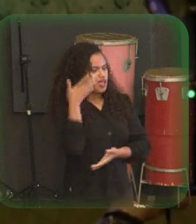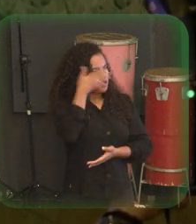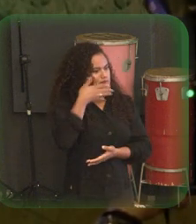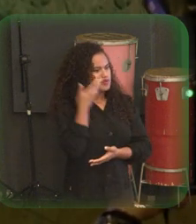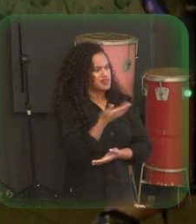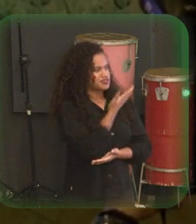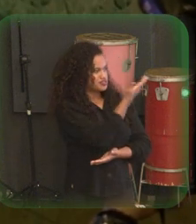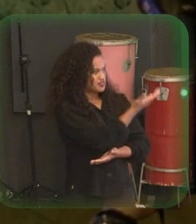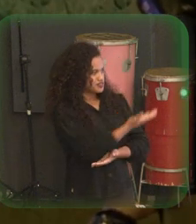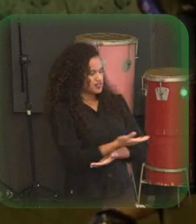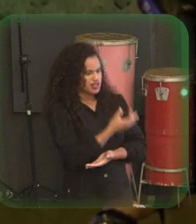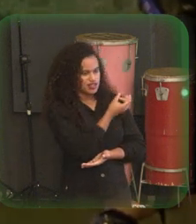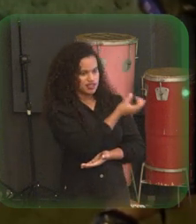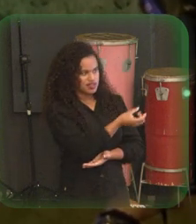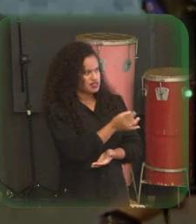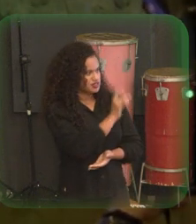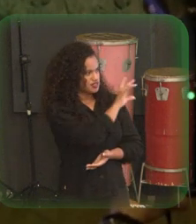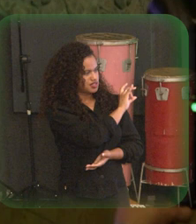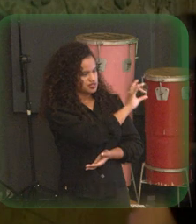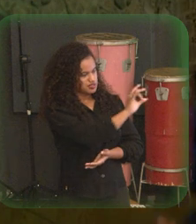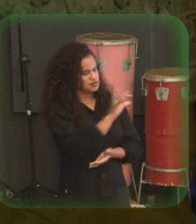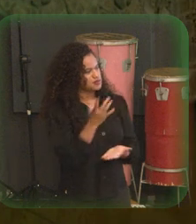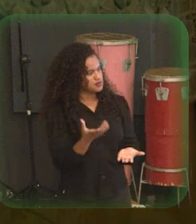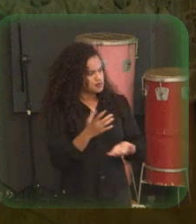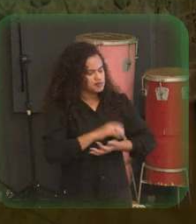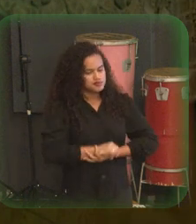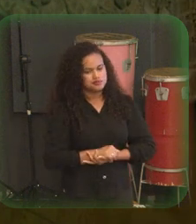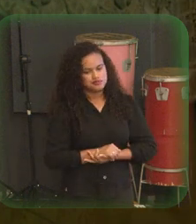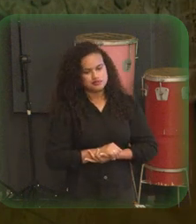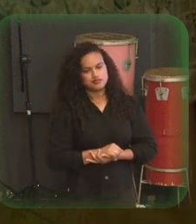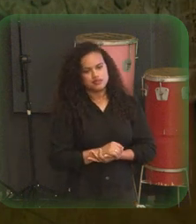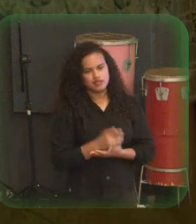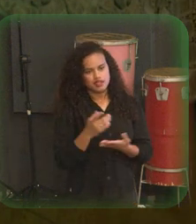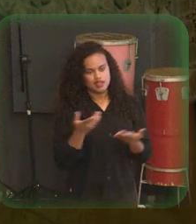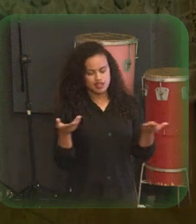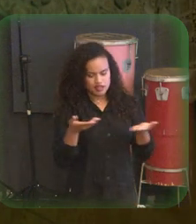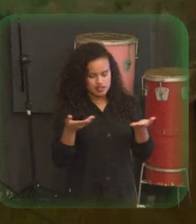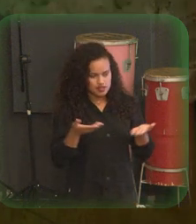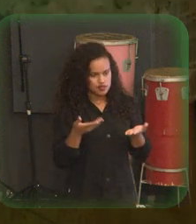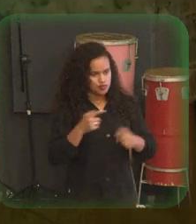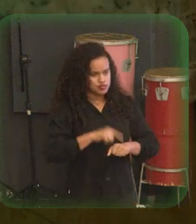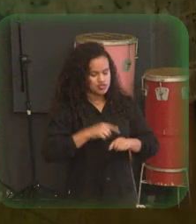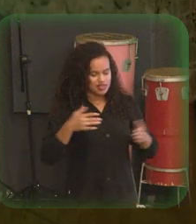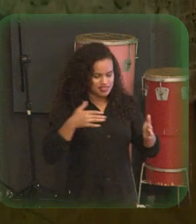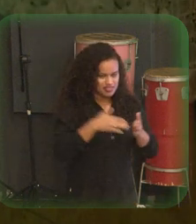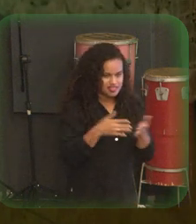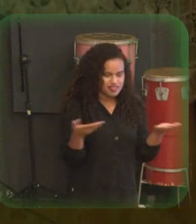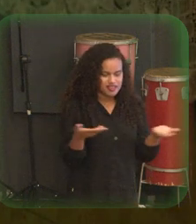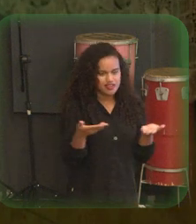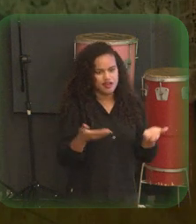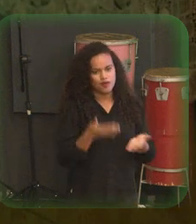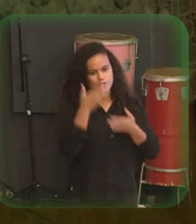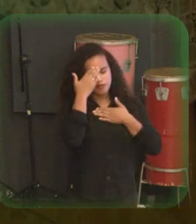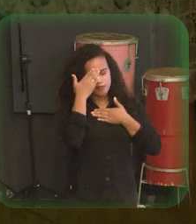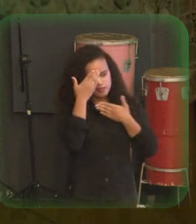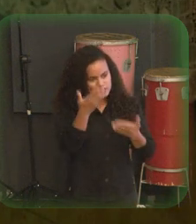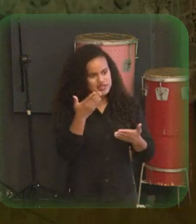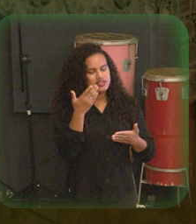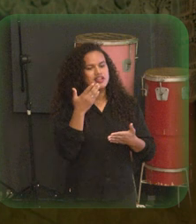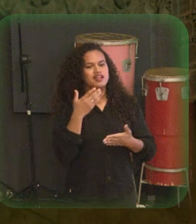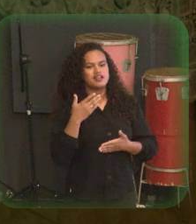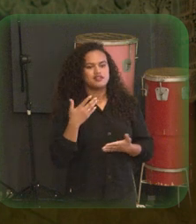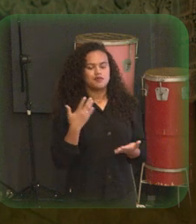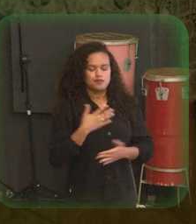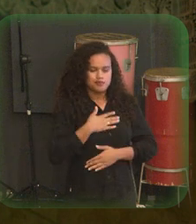cada uma que aqui se pronunciou e que se encontra aqui até esse momento. Então, toda a minha gratidão, todo o meu